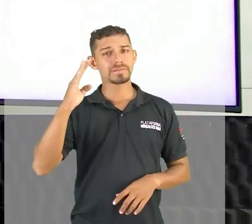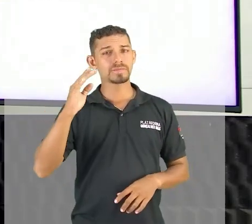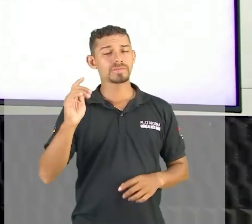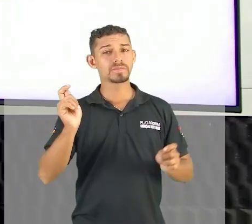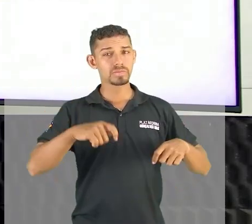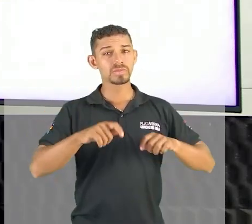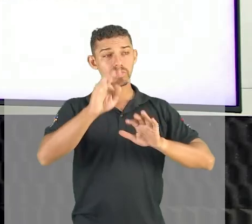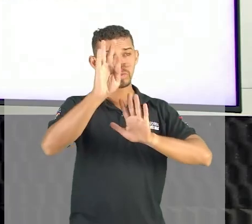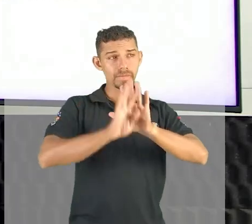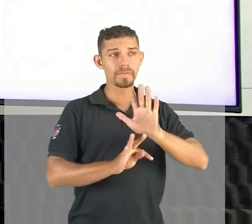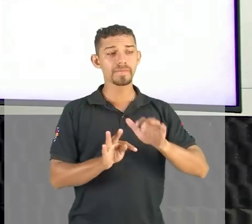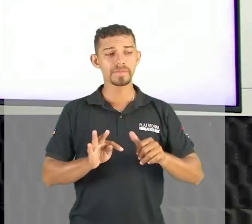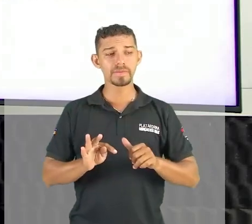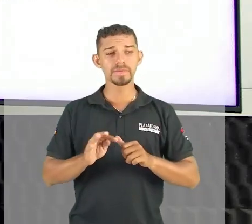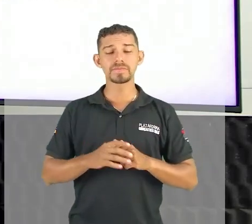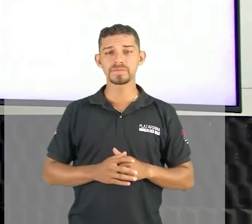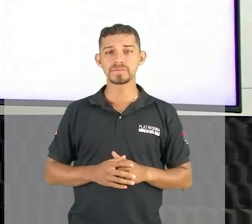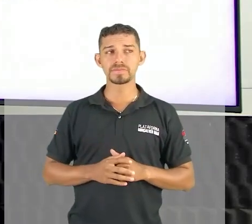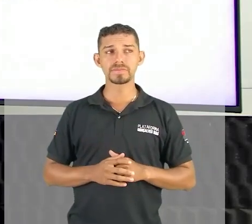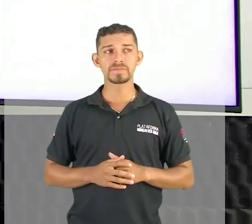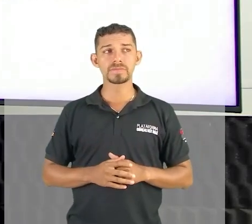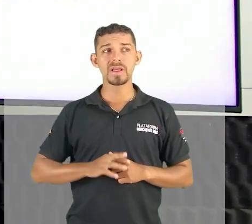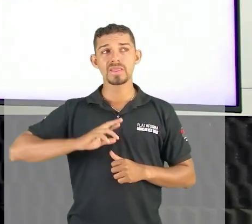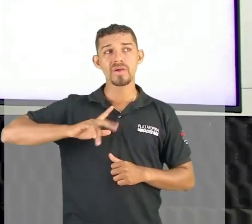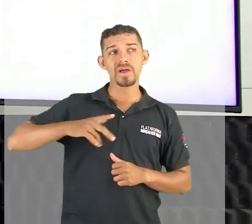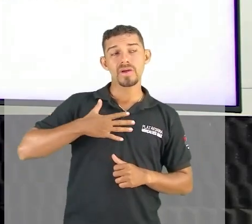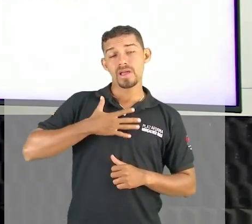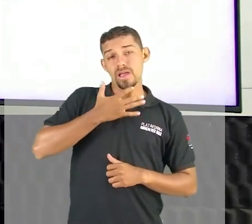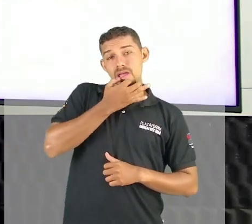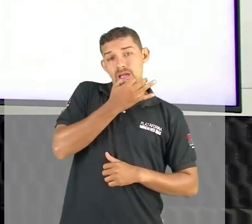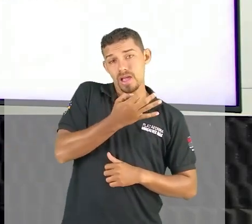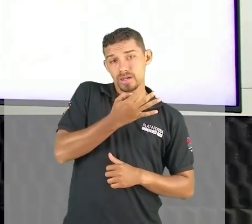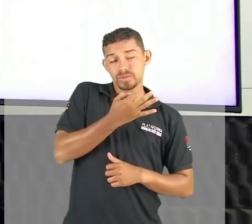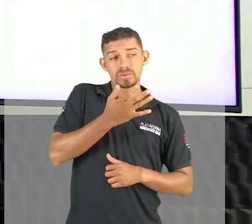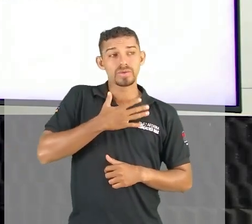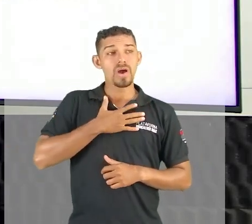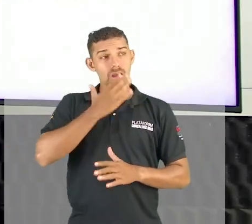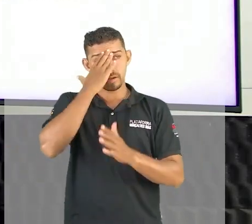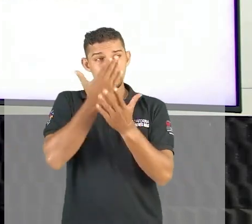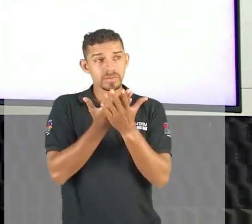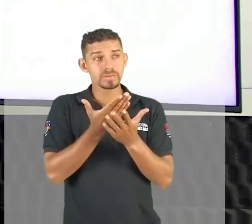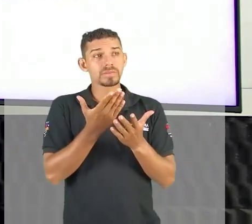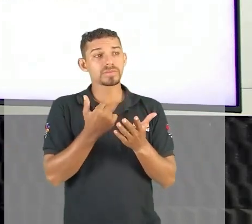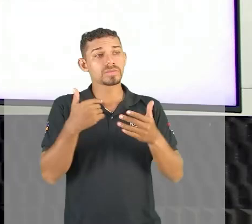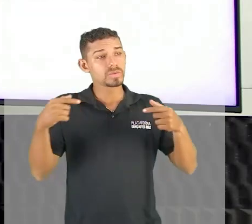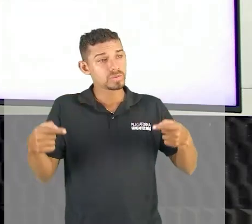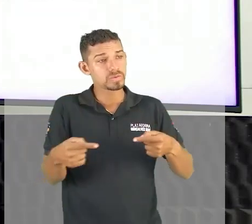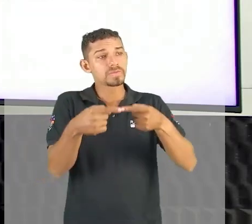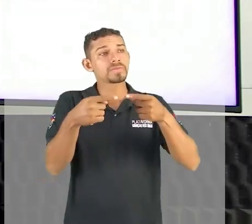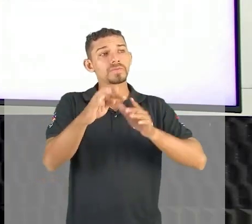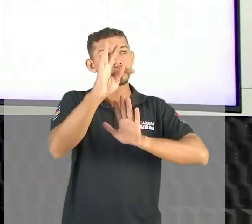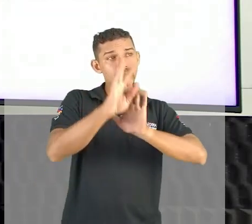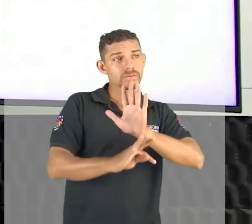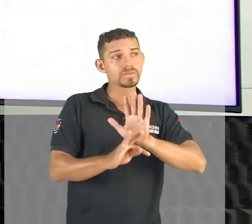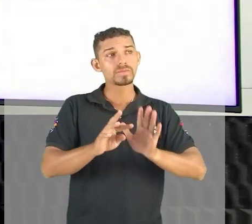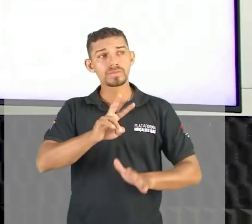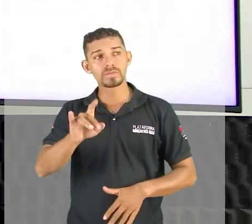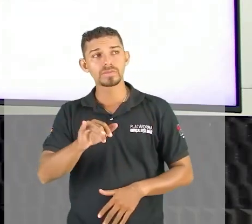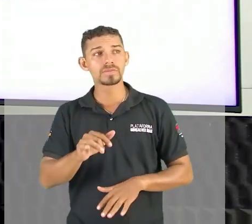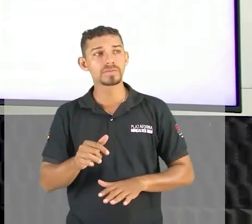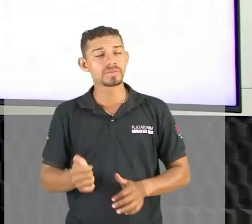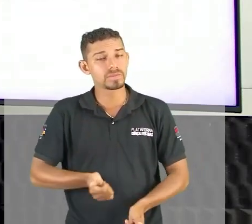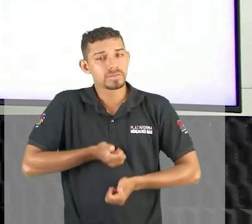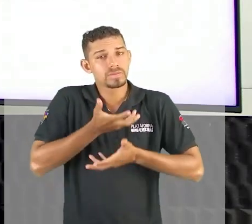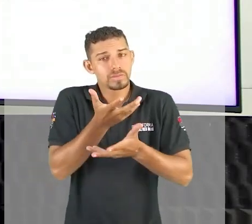interpretação textual é o texto base né então não é o que eu acho o que eu acredito que seja é com base no que o texto vem apresentando